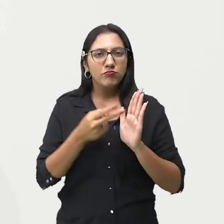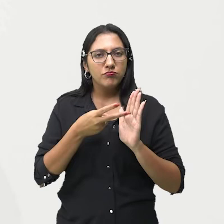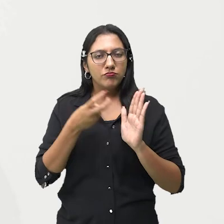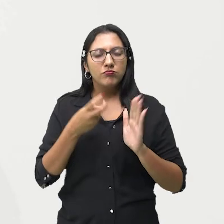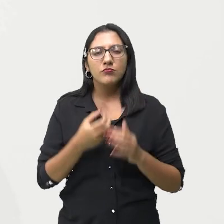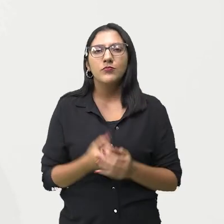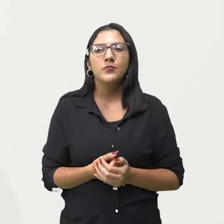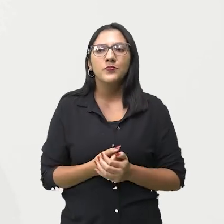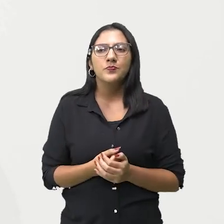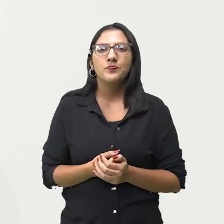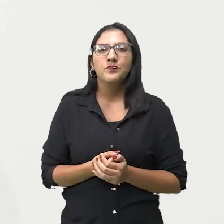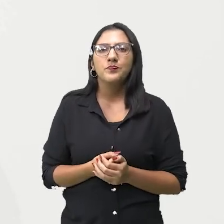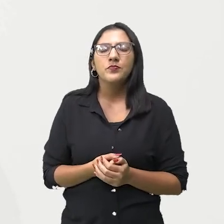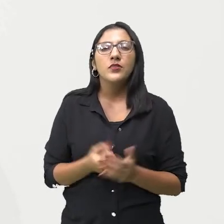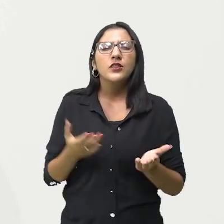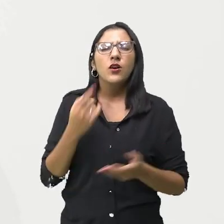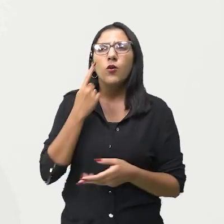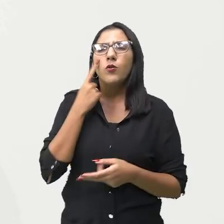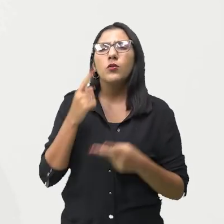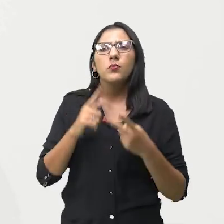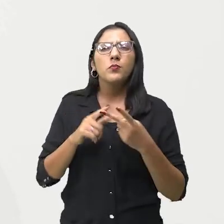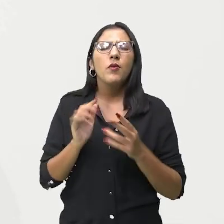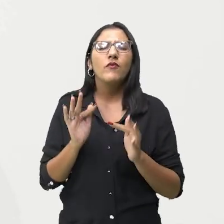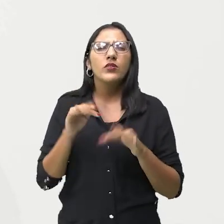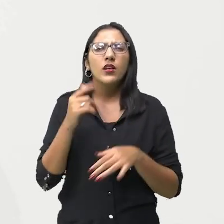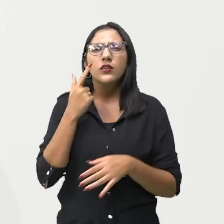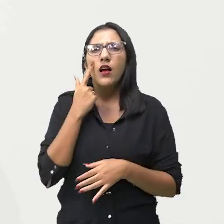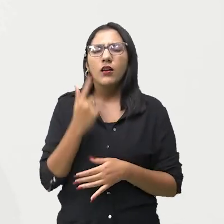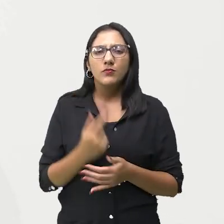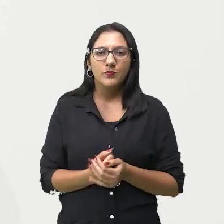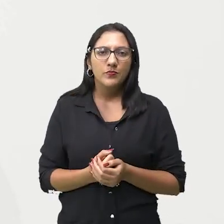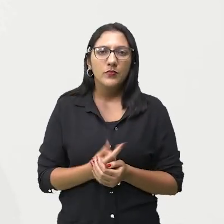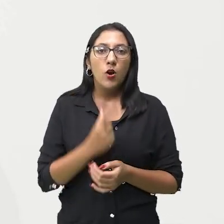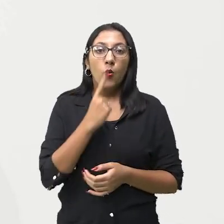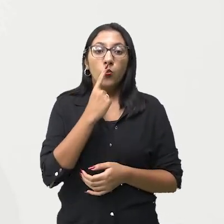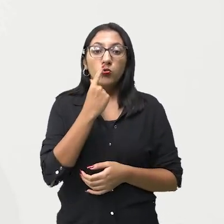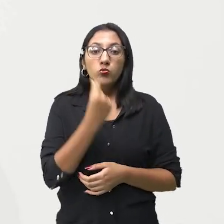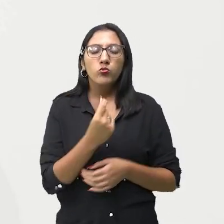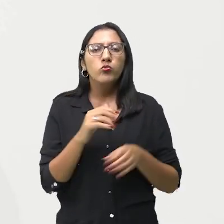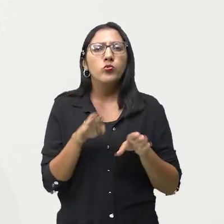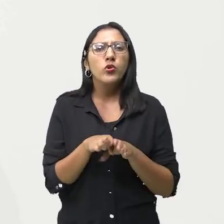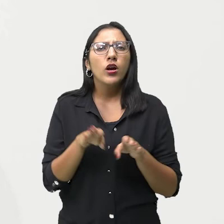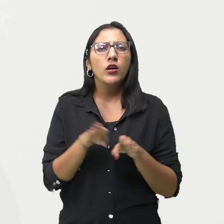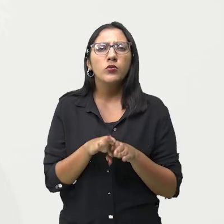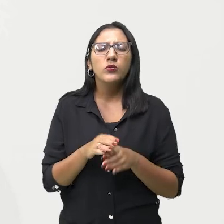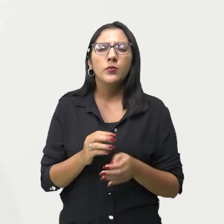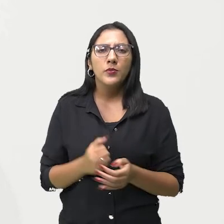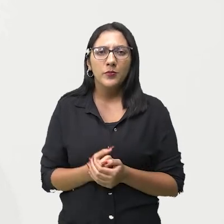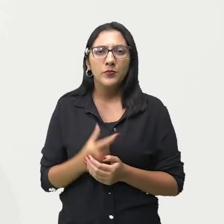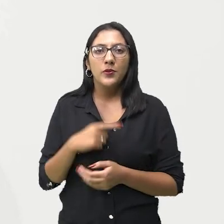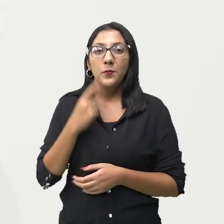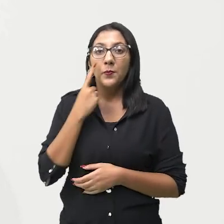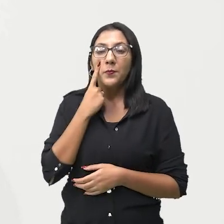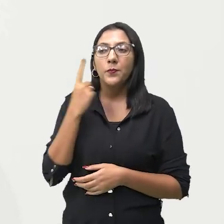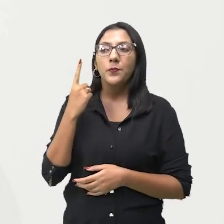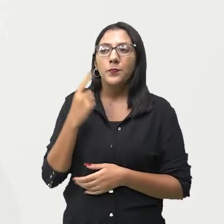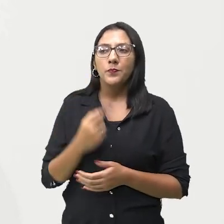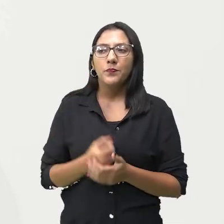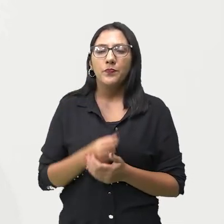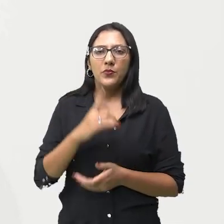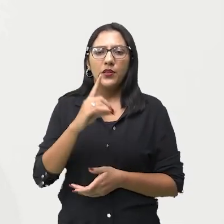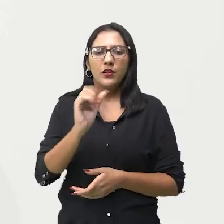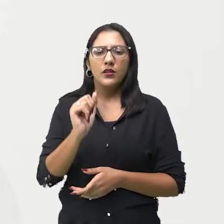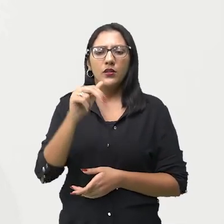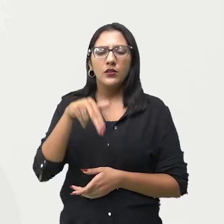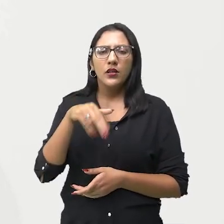pessoal? Para finalizar, o Tucano também utiliza uma forma no gerúndio, que é a forma